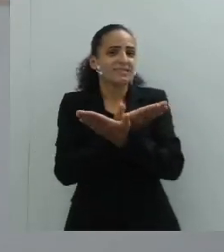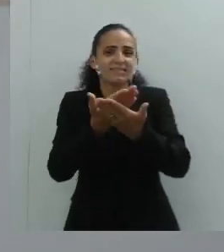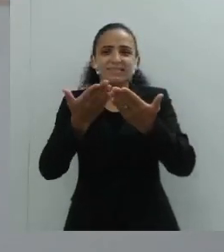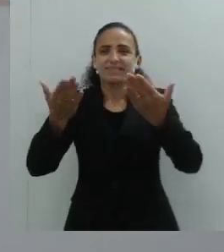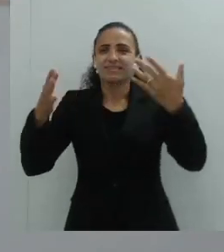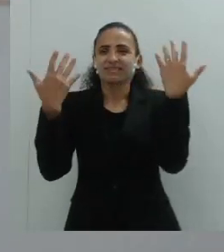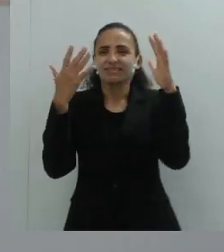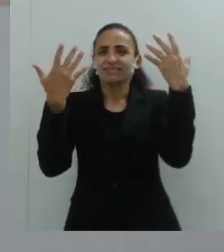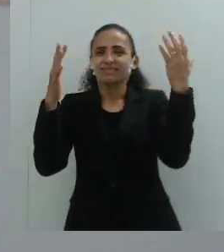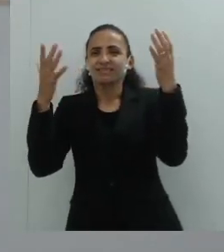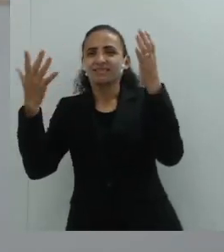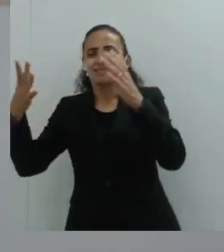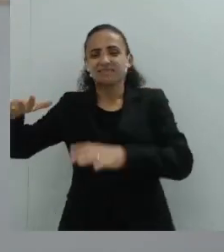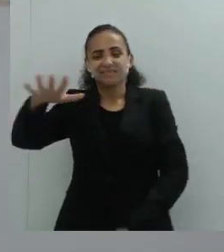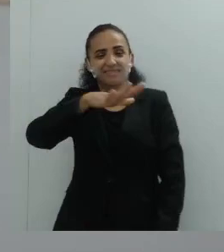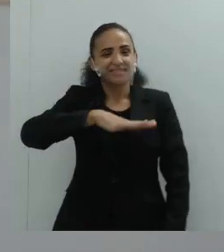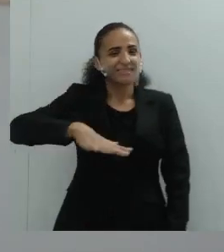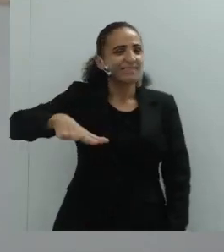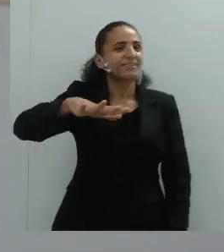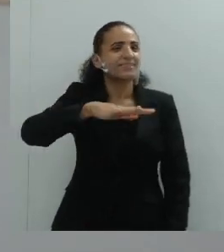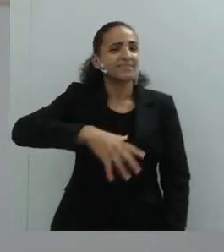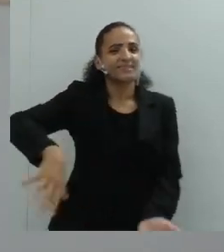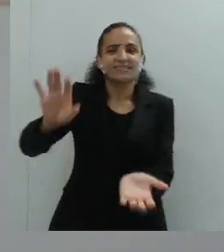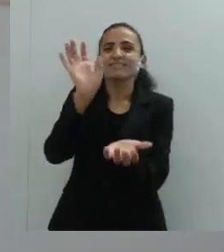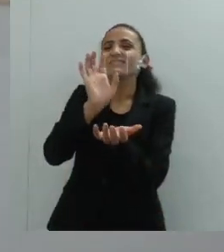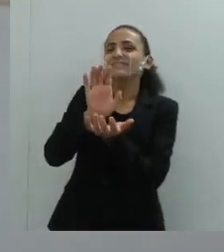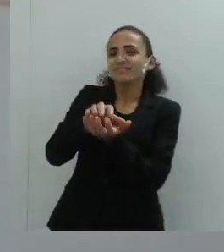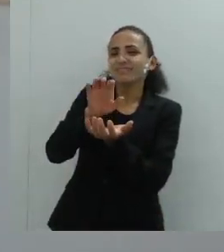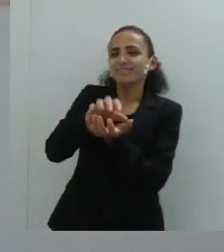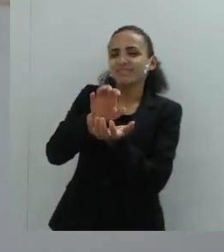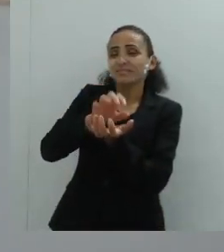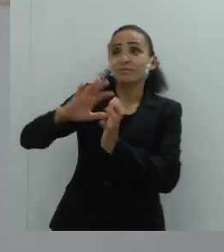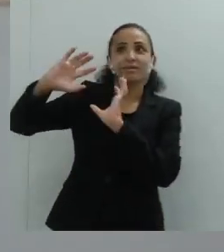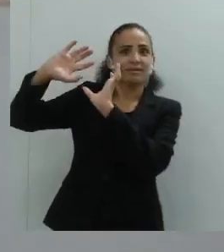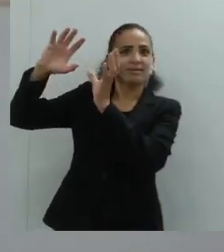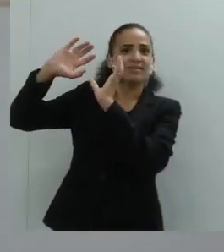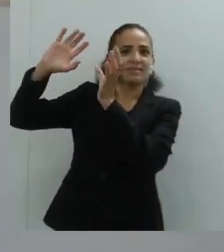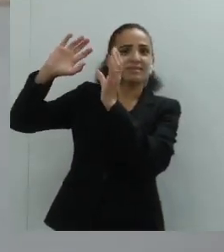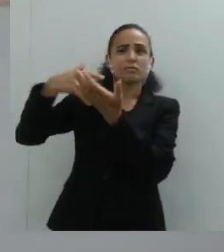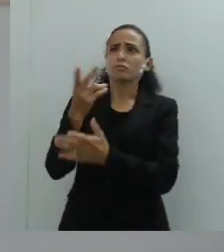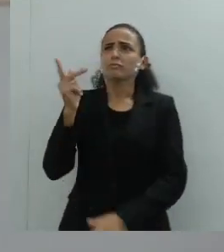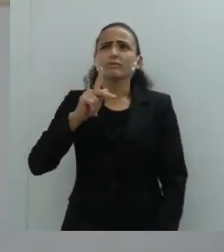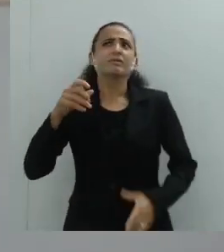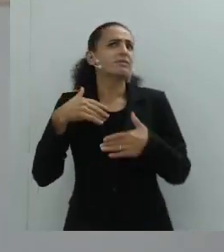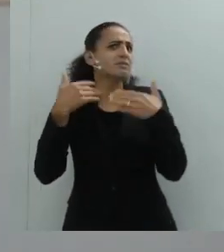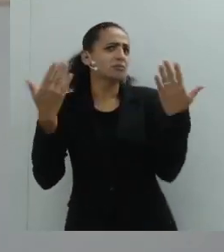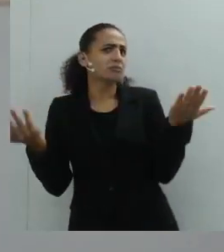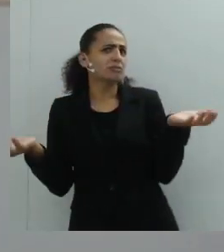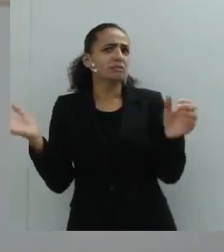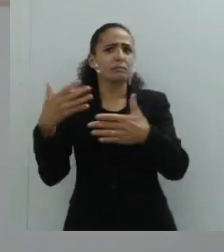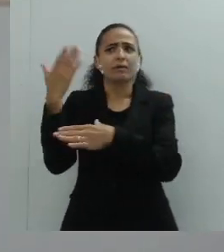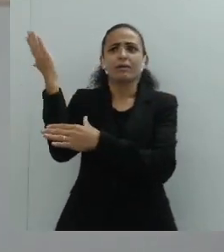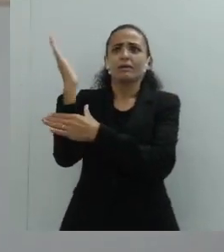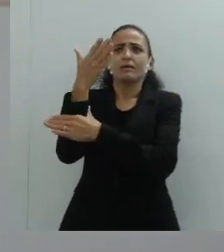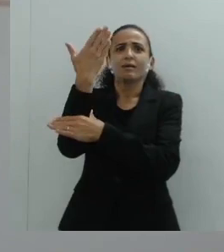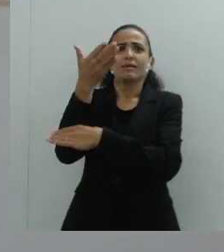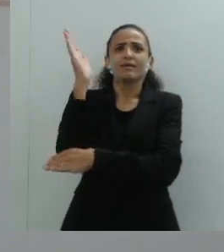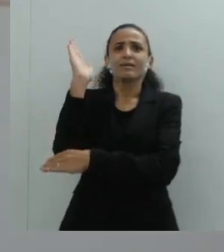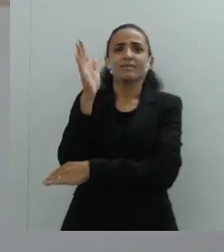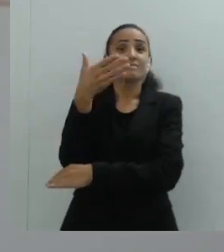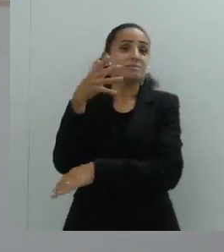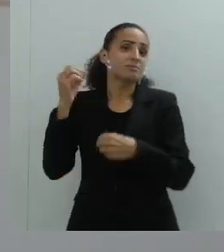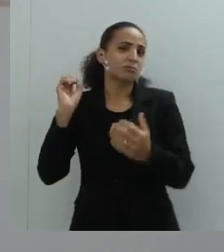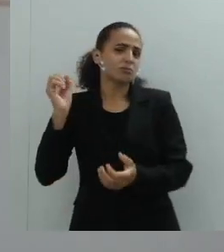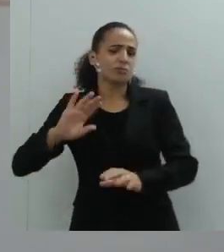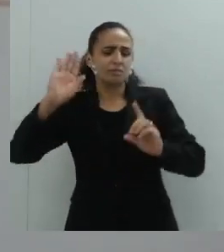Salve a terra dos altos coqueiros! Hoje, professor, que é isso aí? Eu sou com essa bandeira. Nada mais